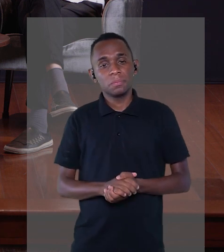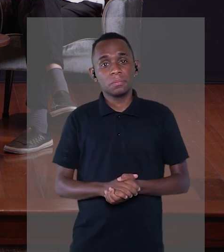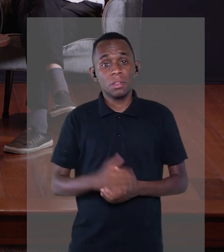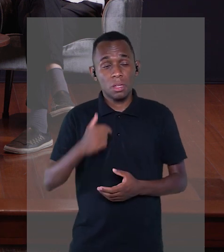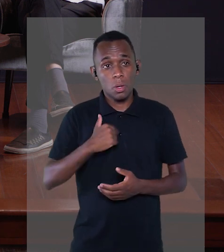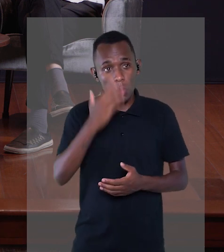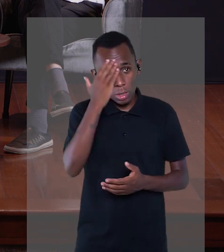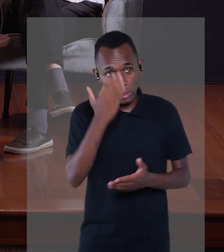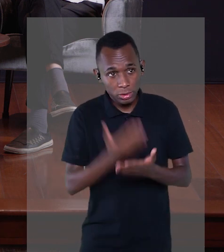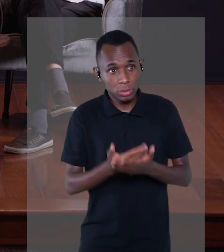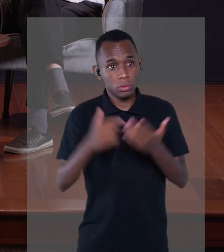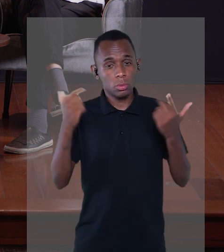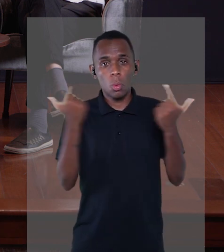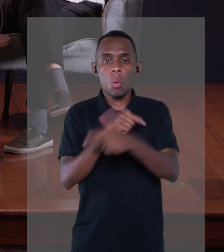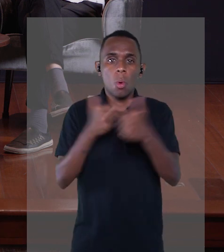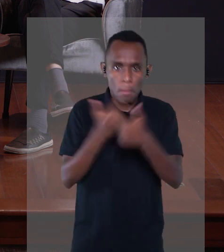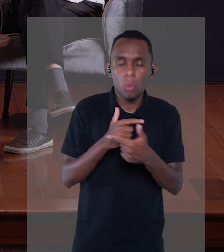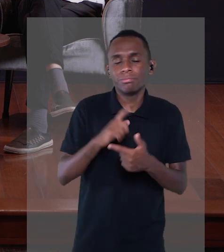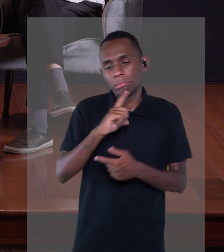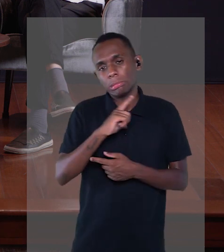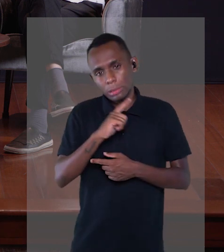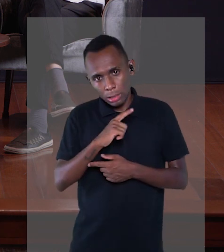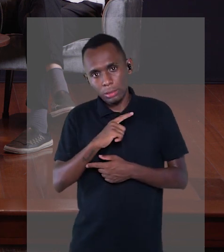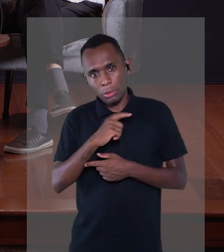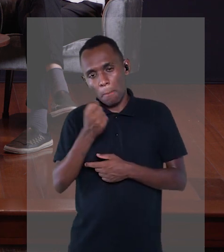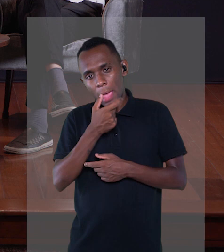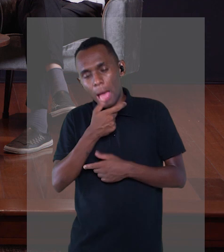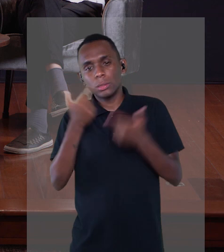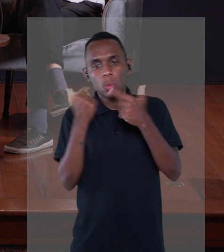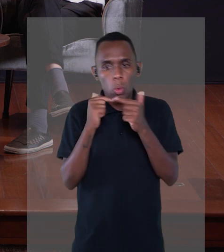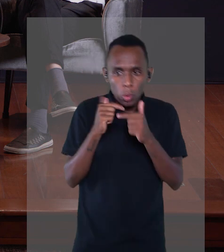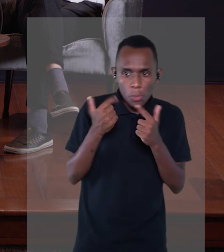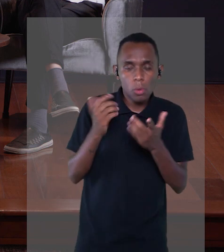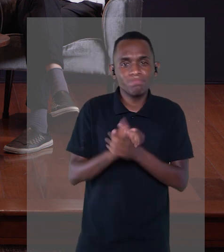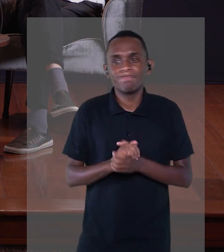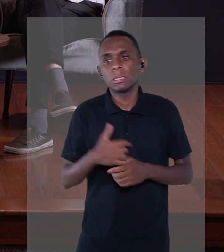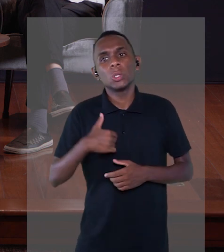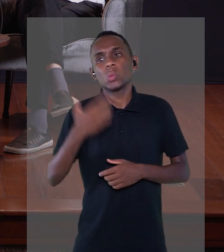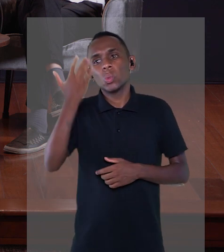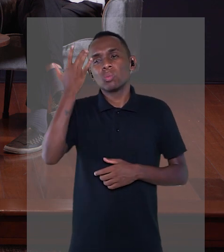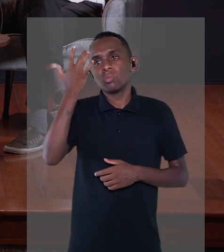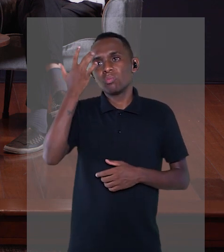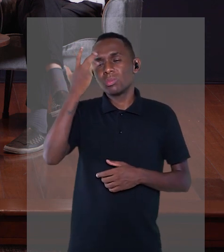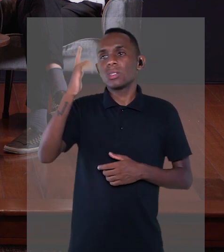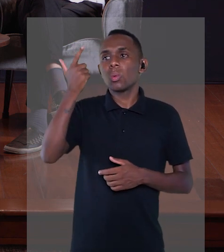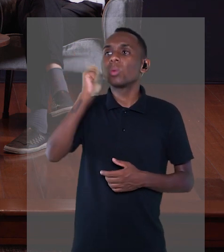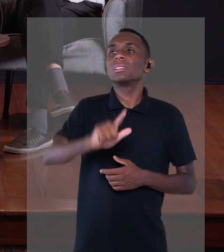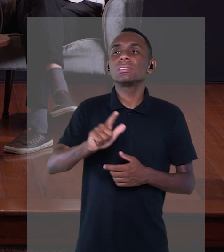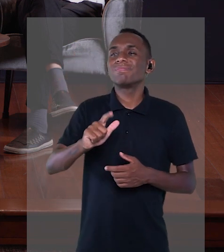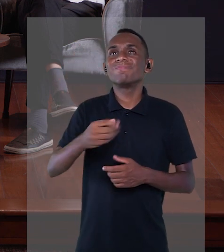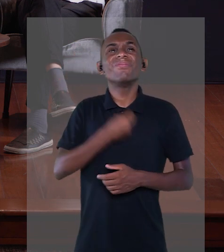Não, eu acho que humor com certeza tem. Eu não consigo entender a vida sem humor,